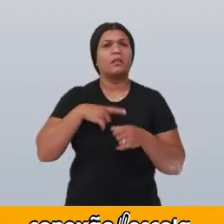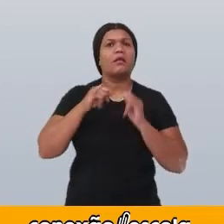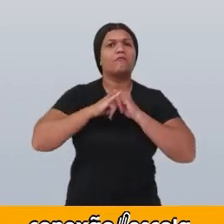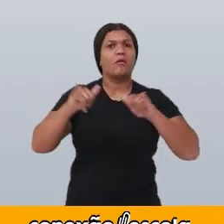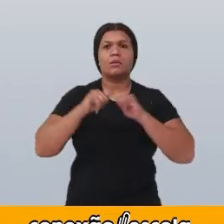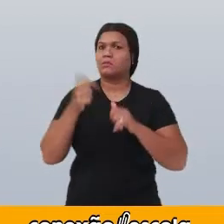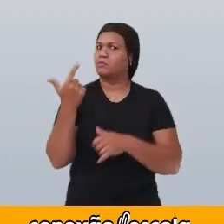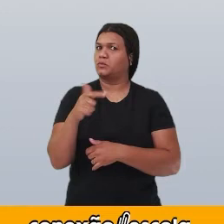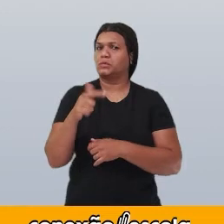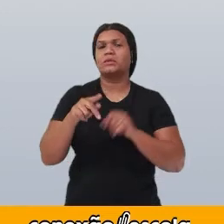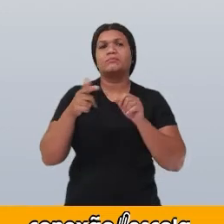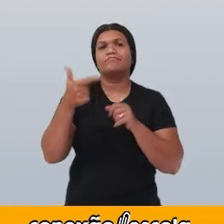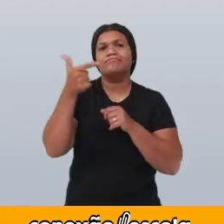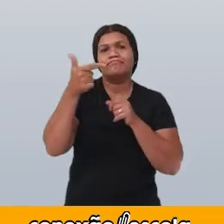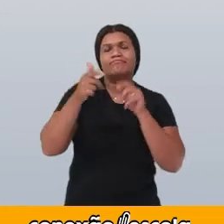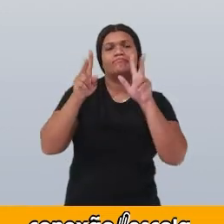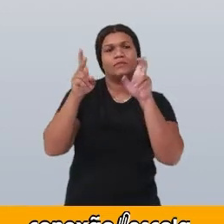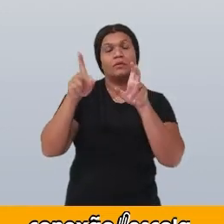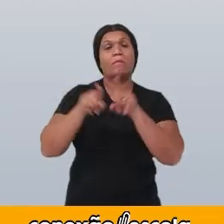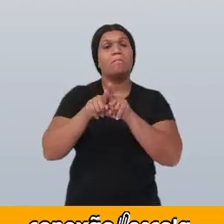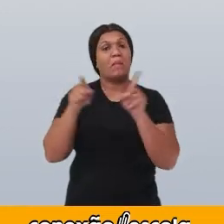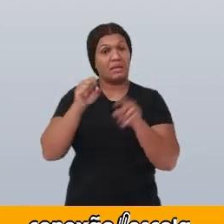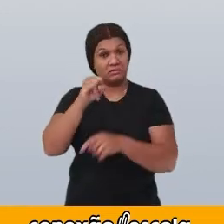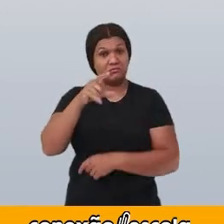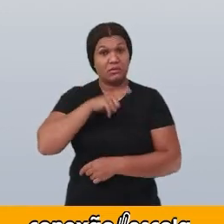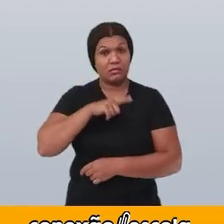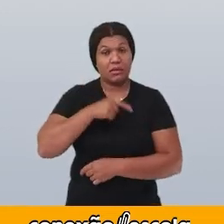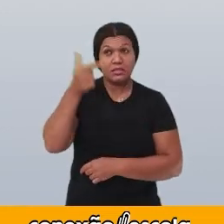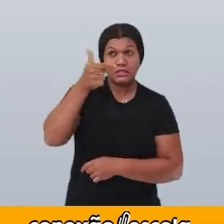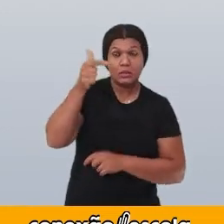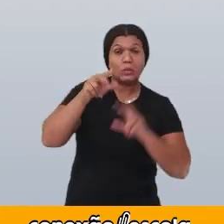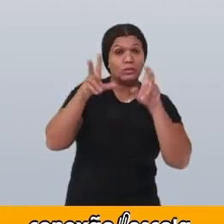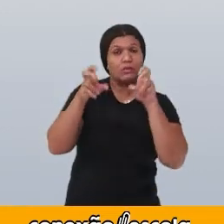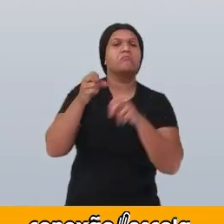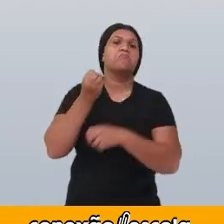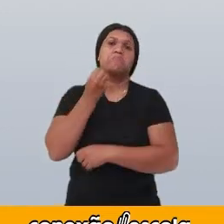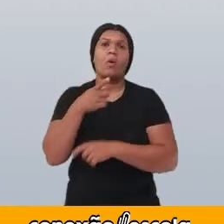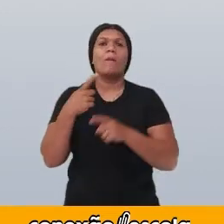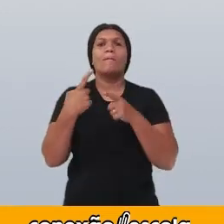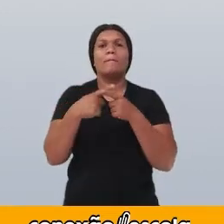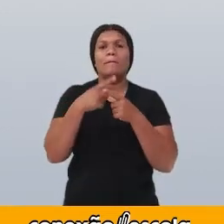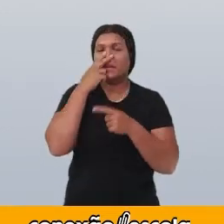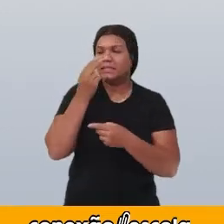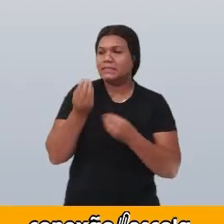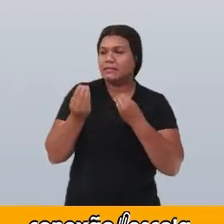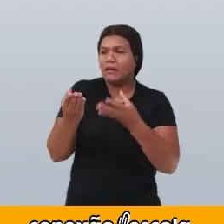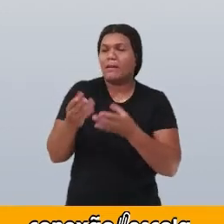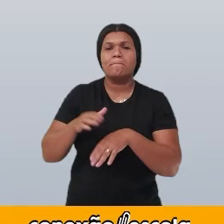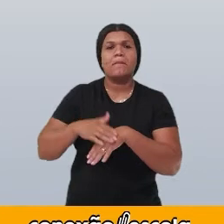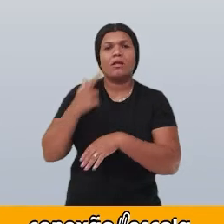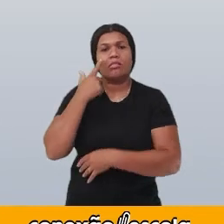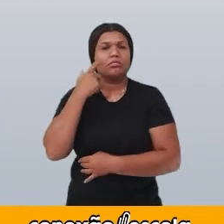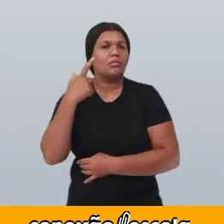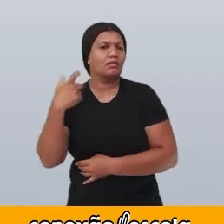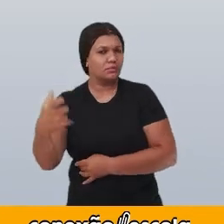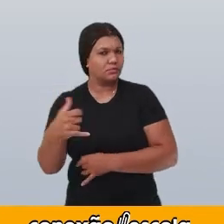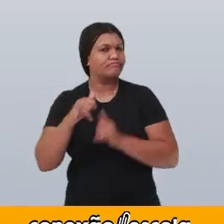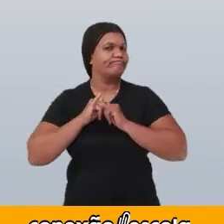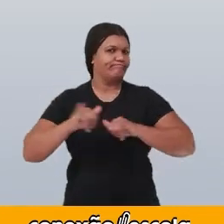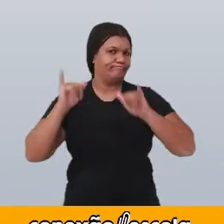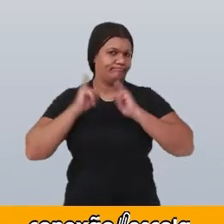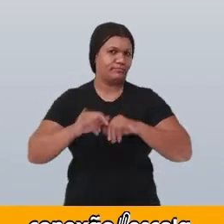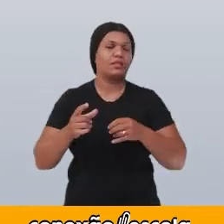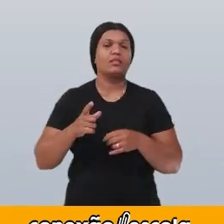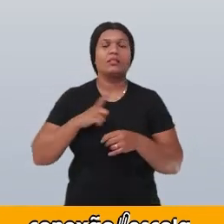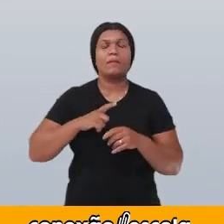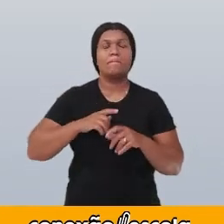ele. Só que é muito bom você ter um subtítulo porque isso faz com que o leitor obtenha mais informações sobre aquela notícia e